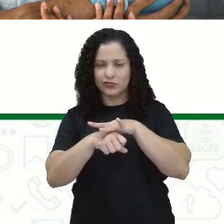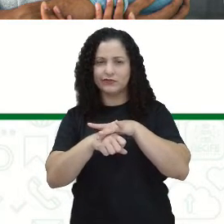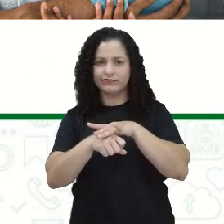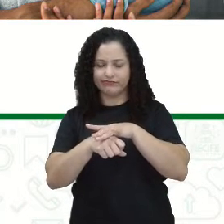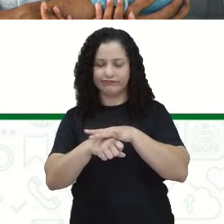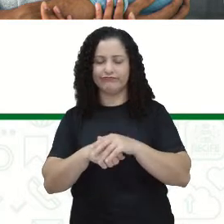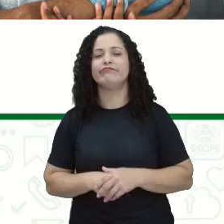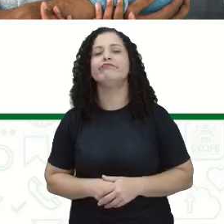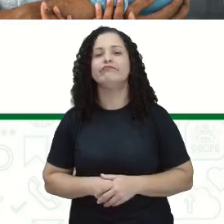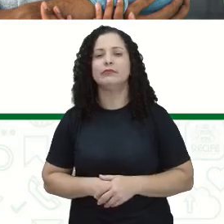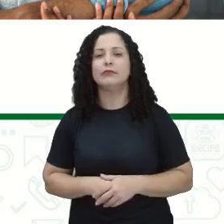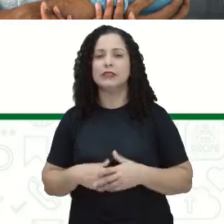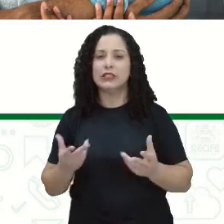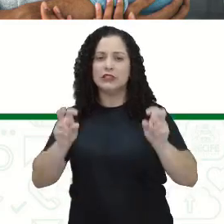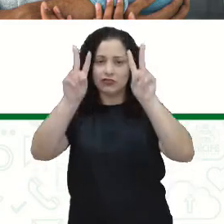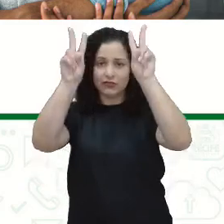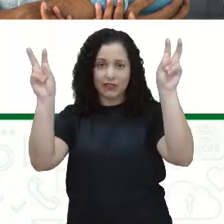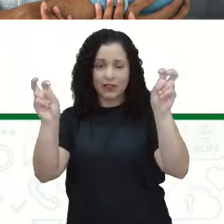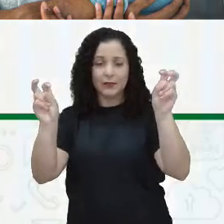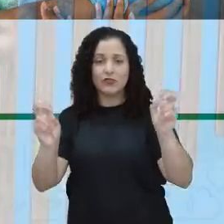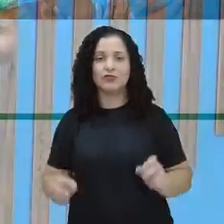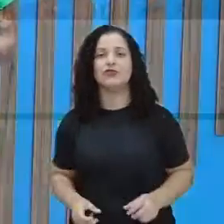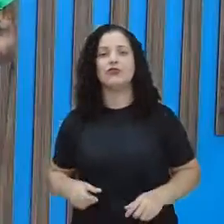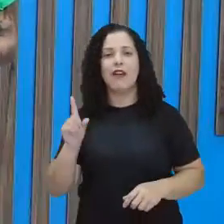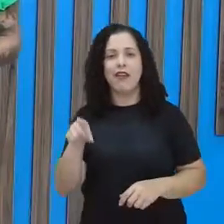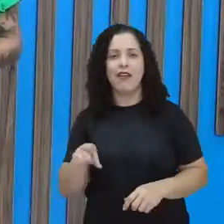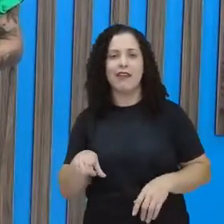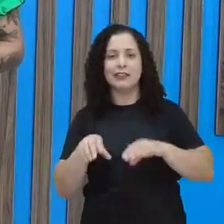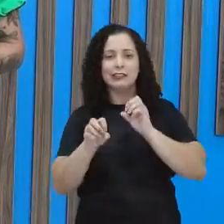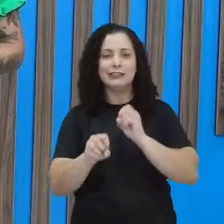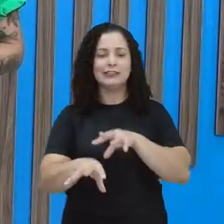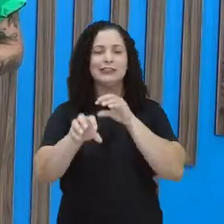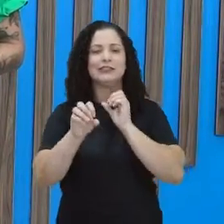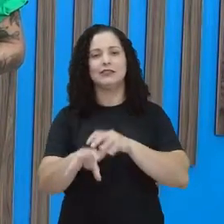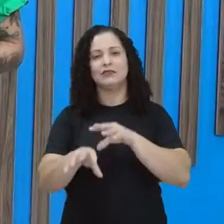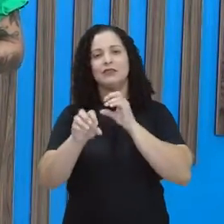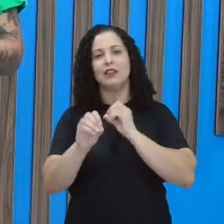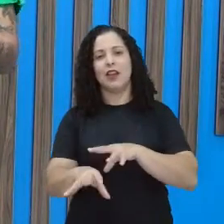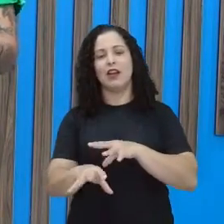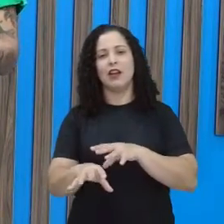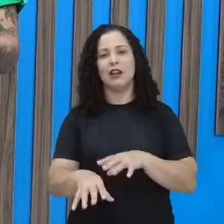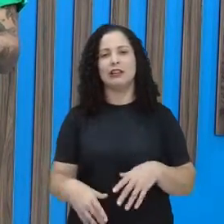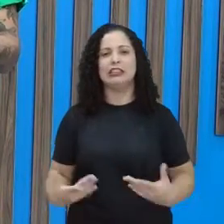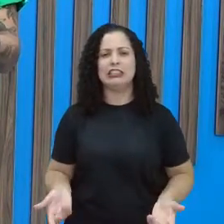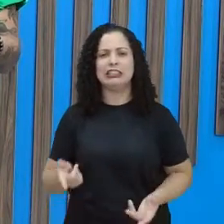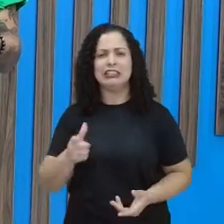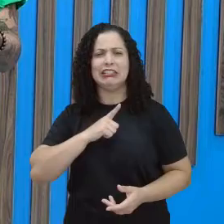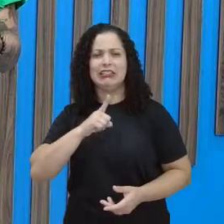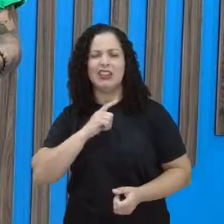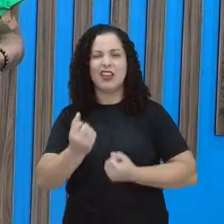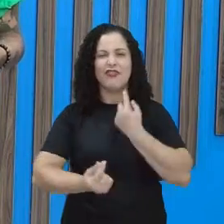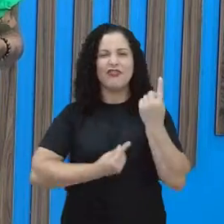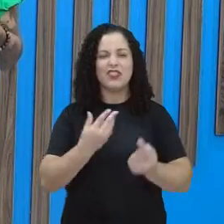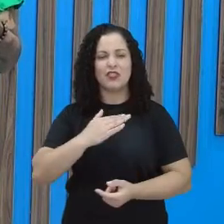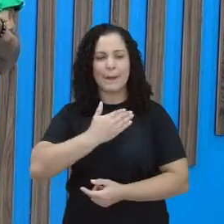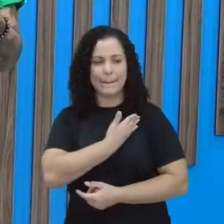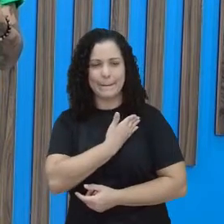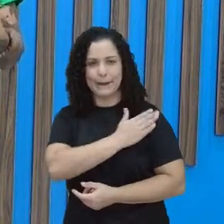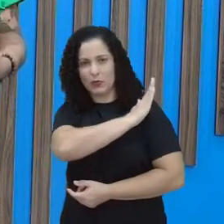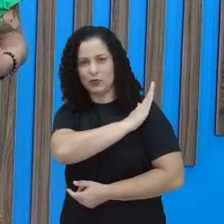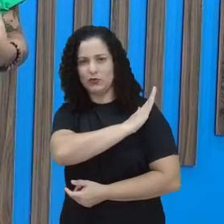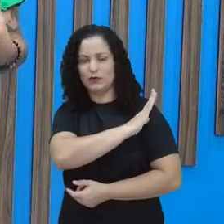falar de temas como esse é falar cada vez mais de uma educação em que se caem esses tabus, de que as pessoas